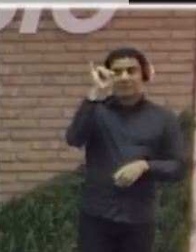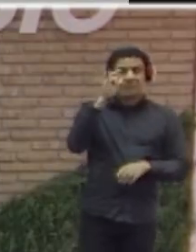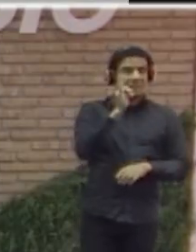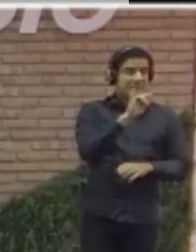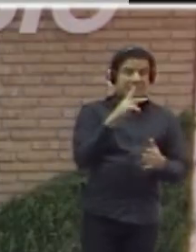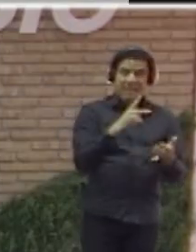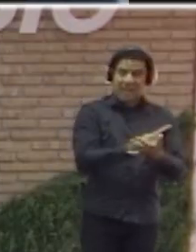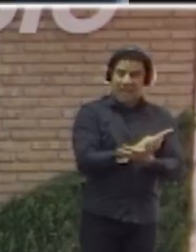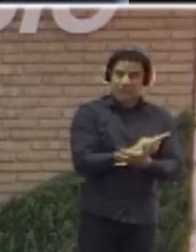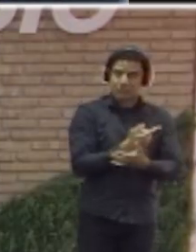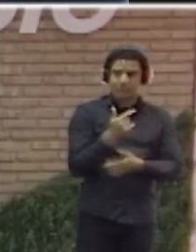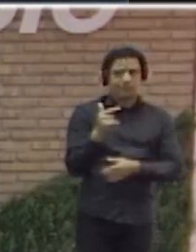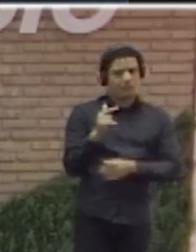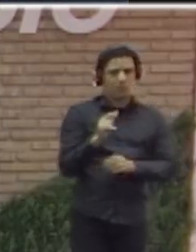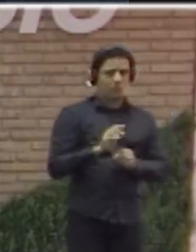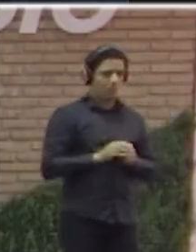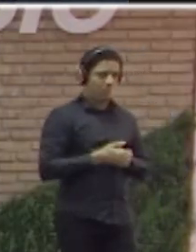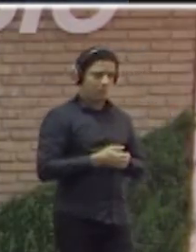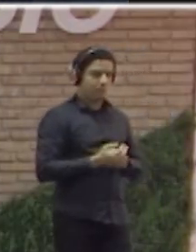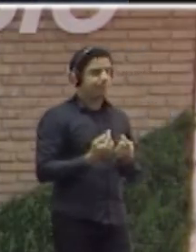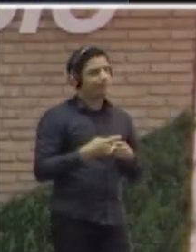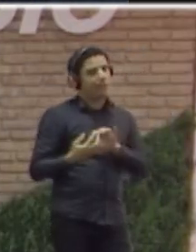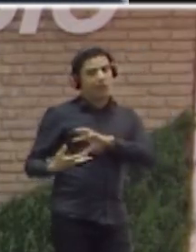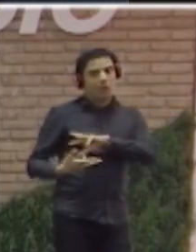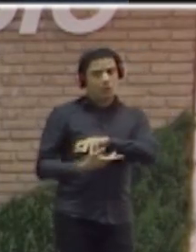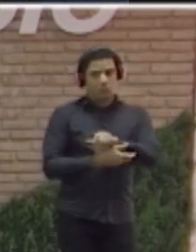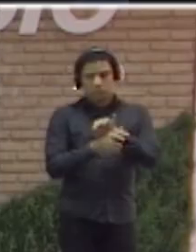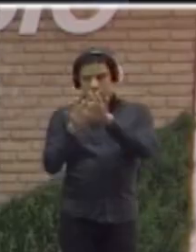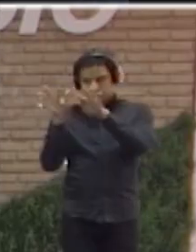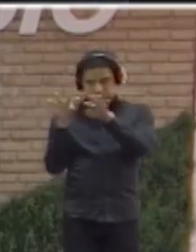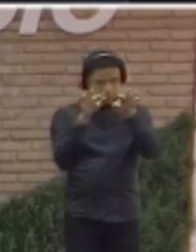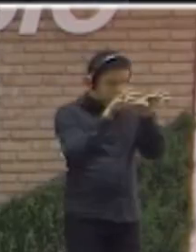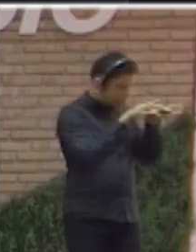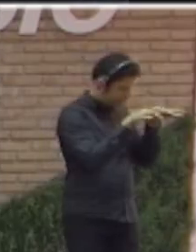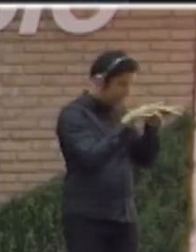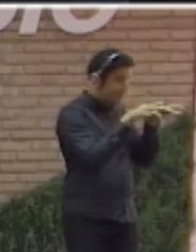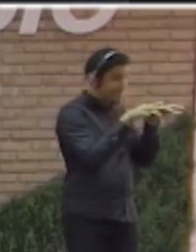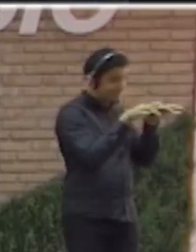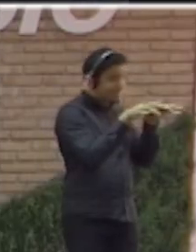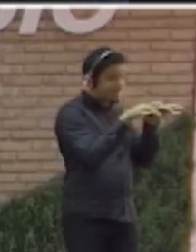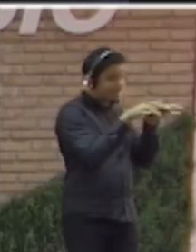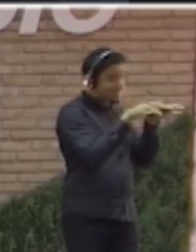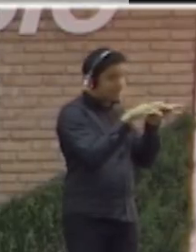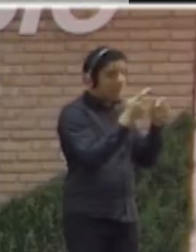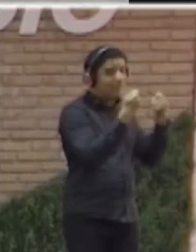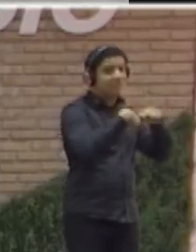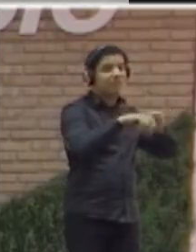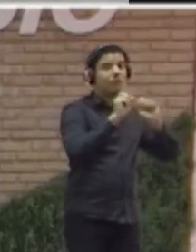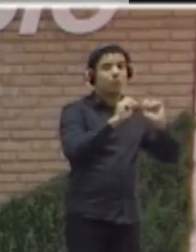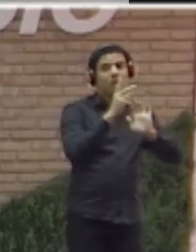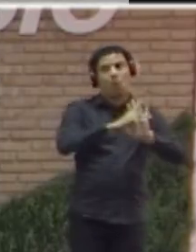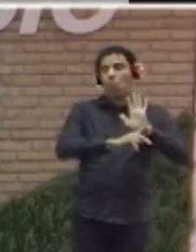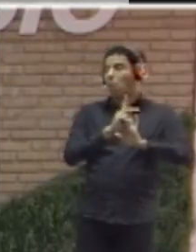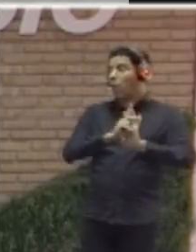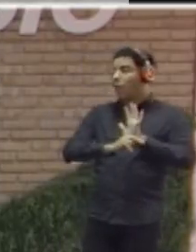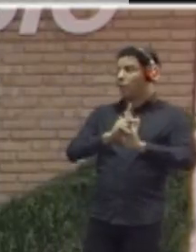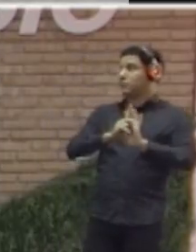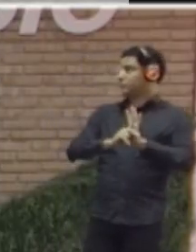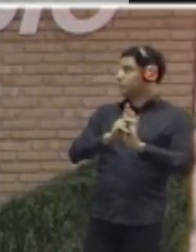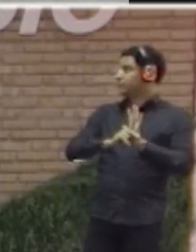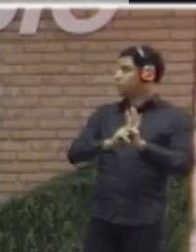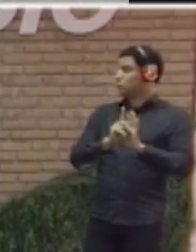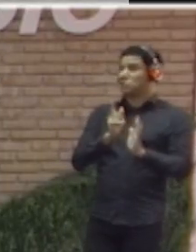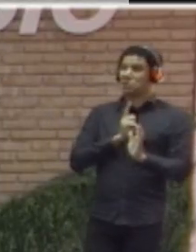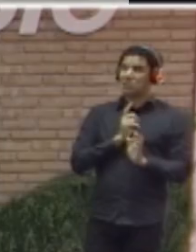esconder. E o mundo todo estava observando. Então, a gente precisava de um plano. A gente tinha